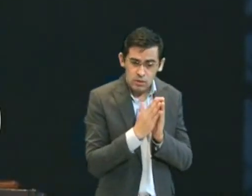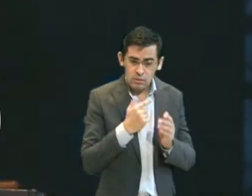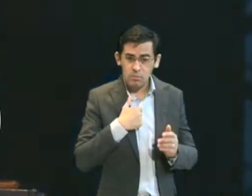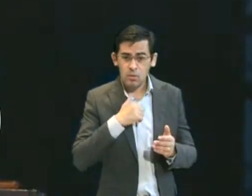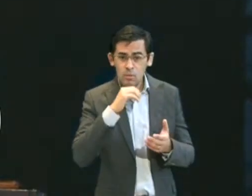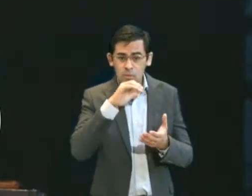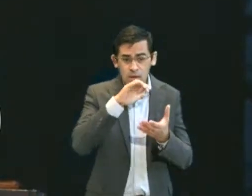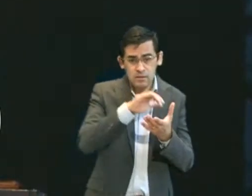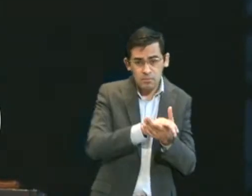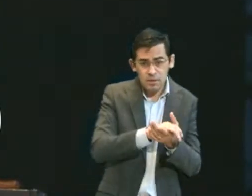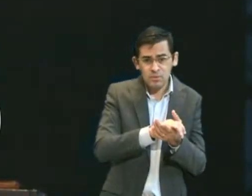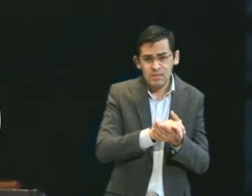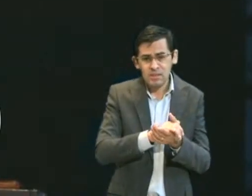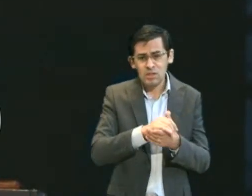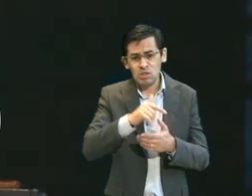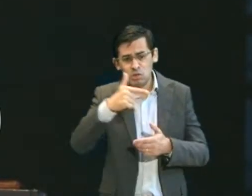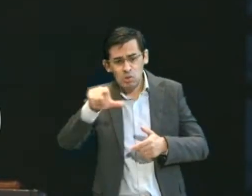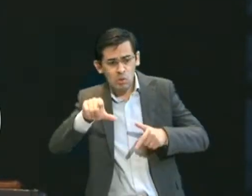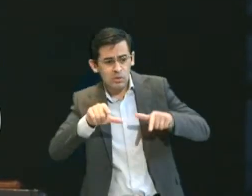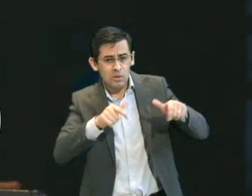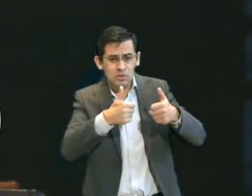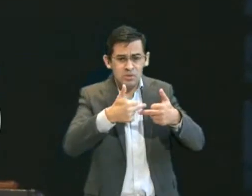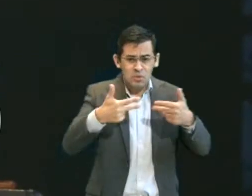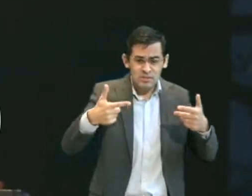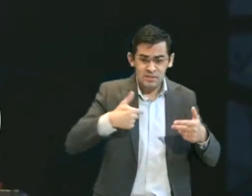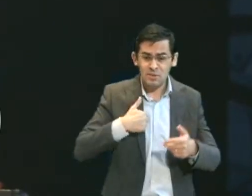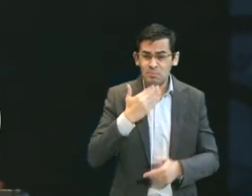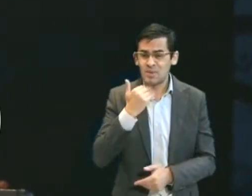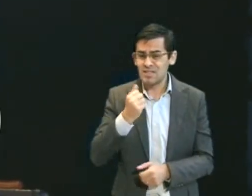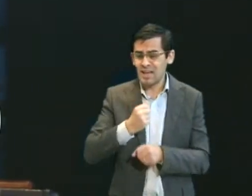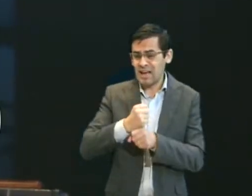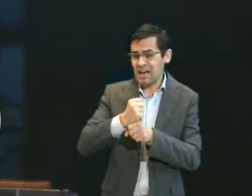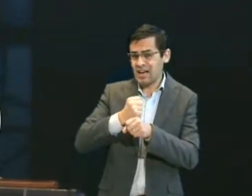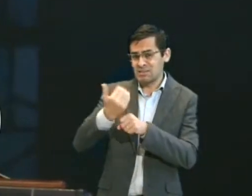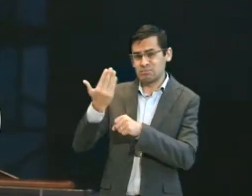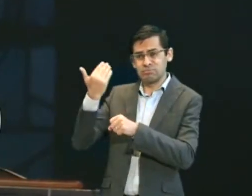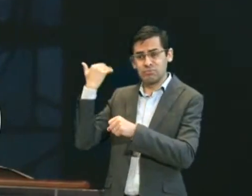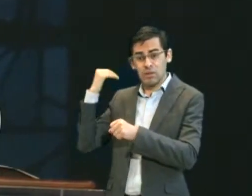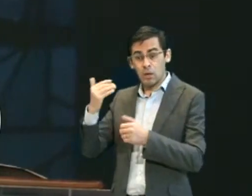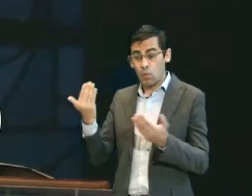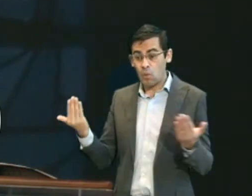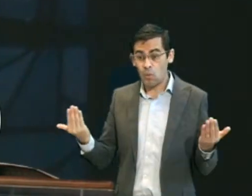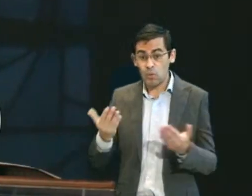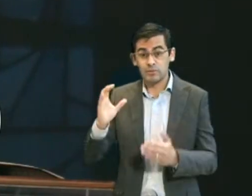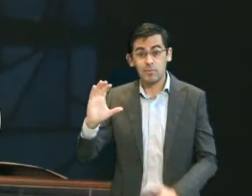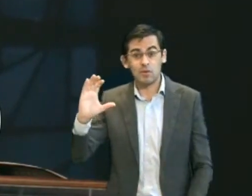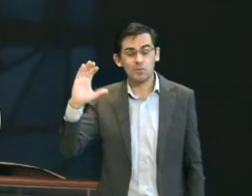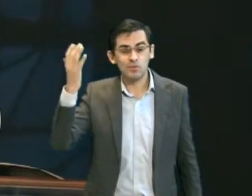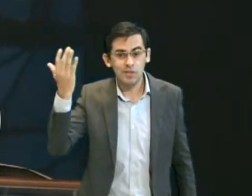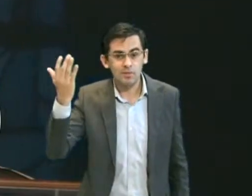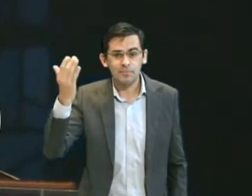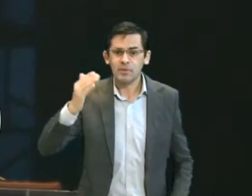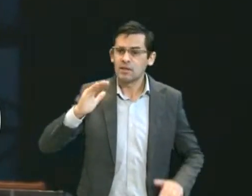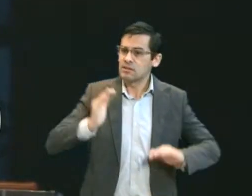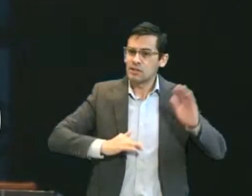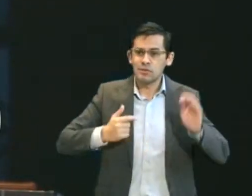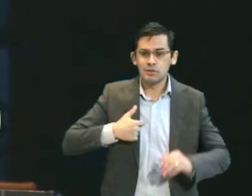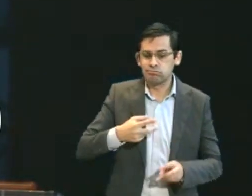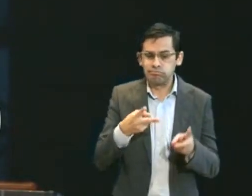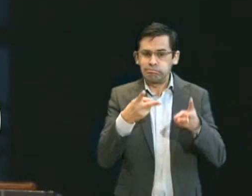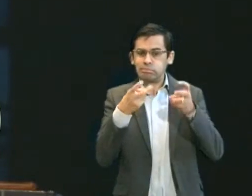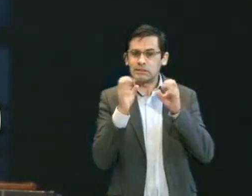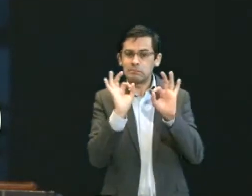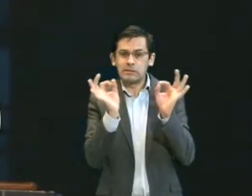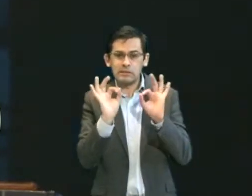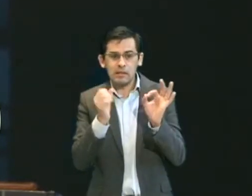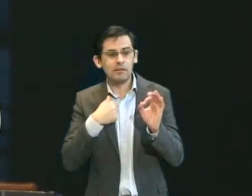casamento, e tanta coisa que eu pedi lá atrás, já tornou-se realidade na minha vida. E às vezes eu nem tinha